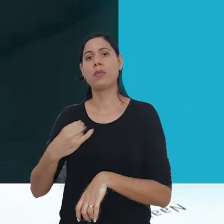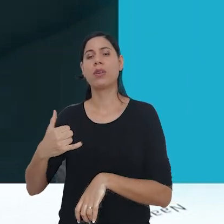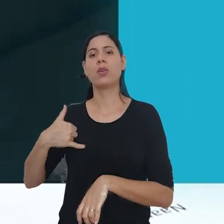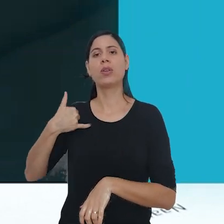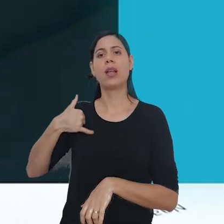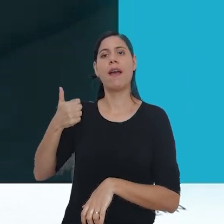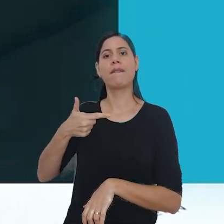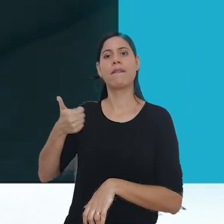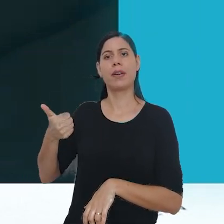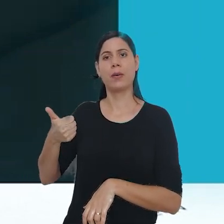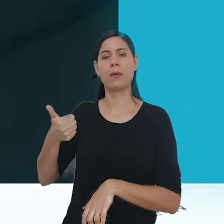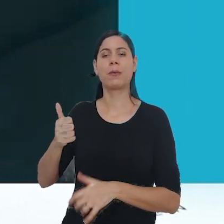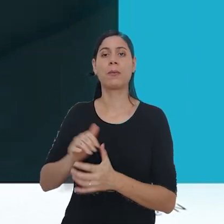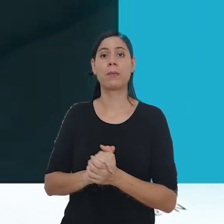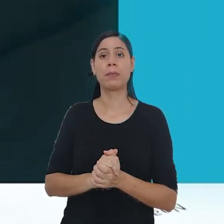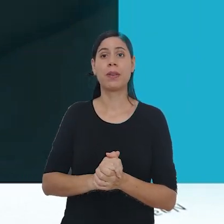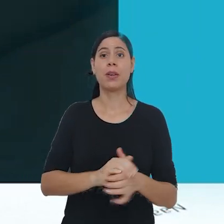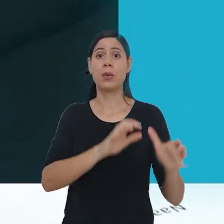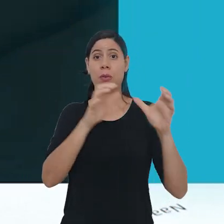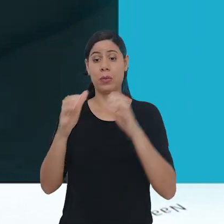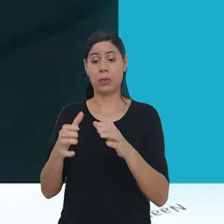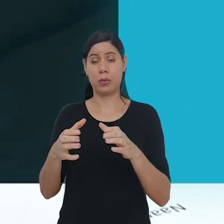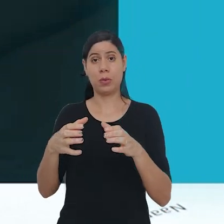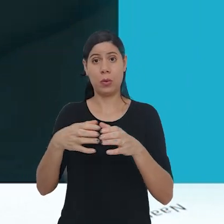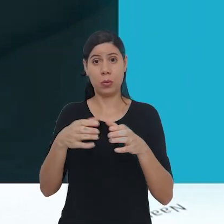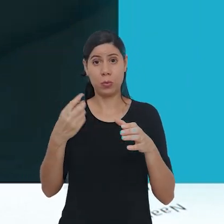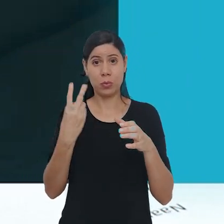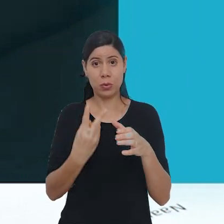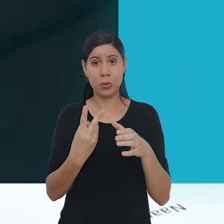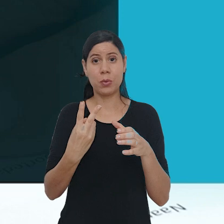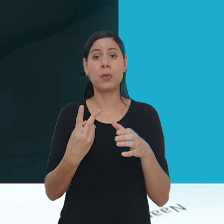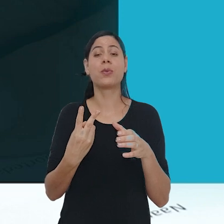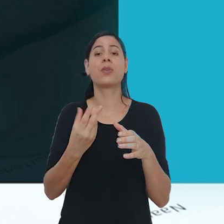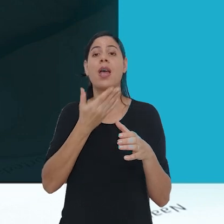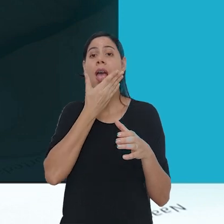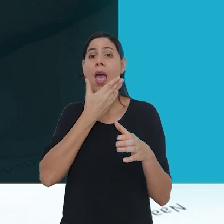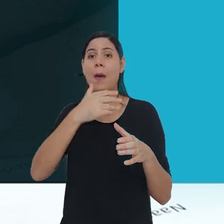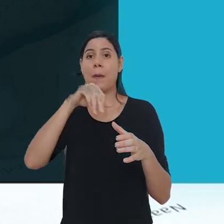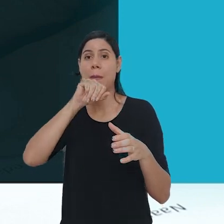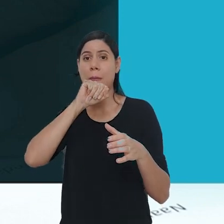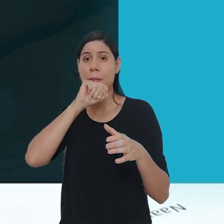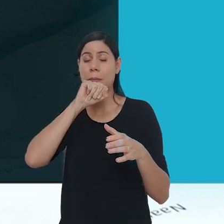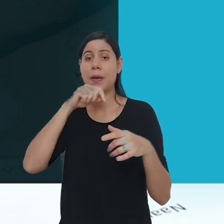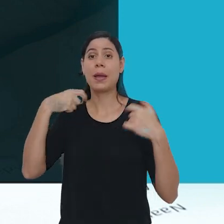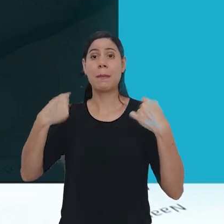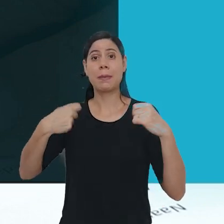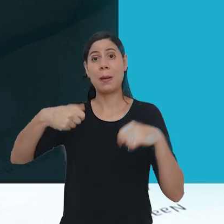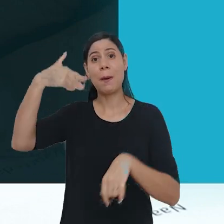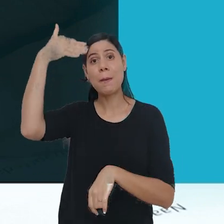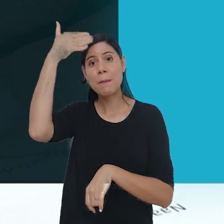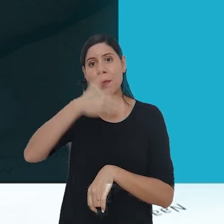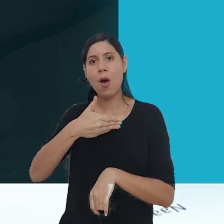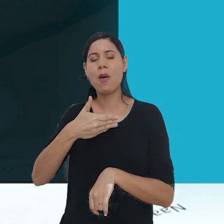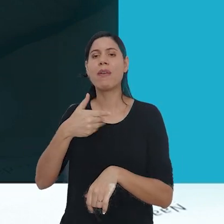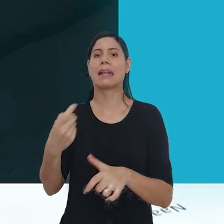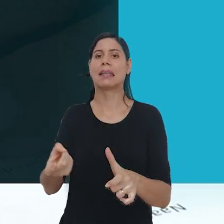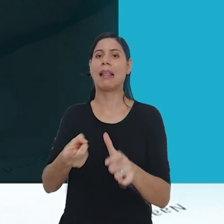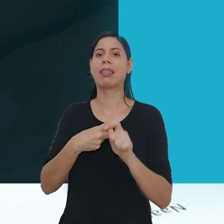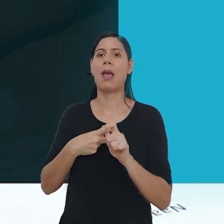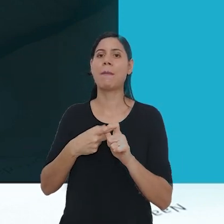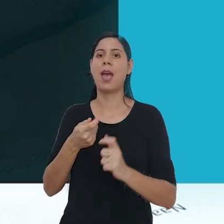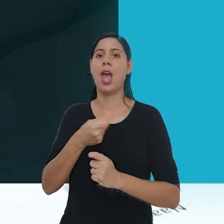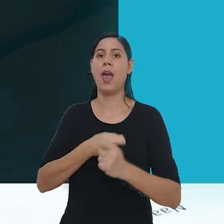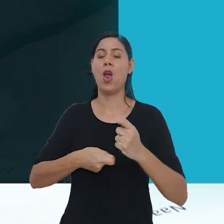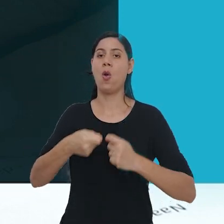primeira classe, que compreende cônjuges para uniões que passam de 2 anos e filhos que recebam até os 21 anos. Os